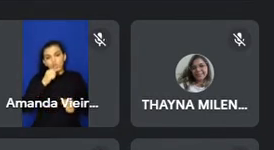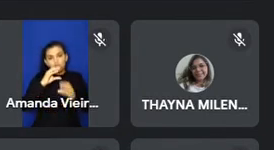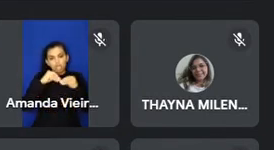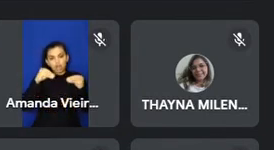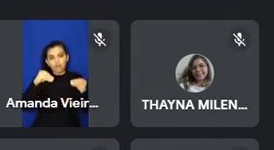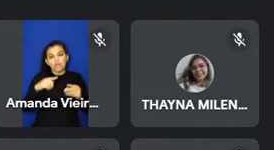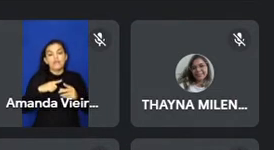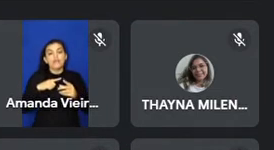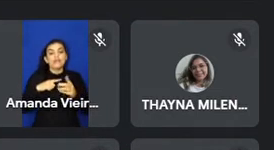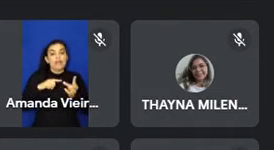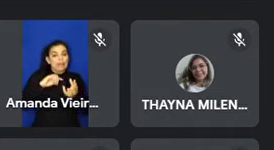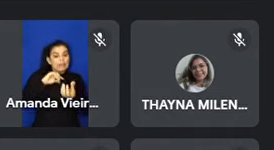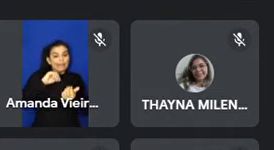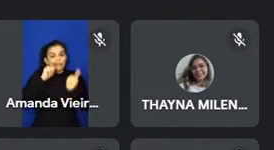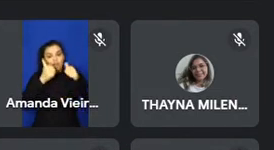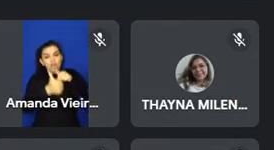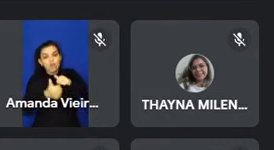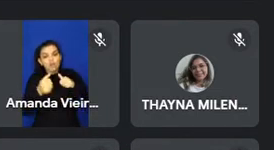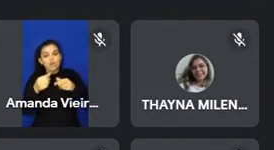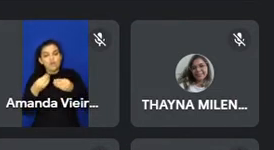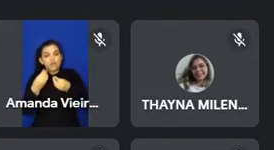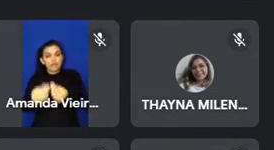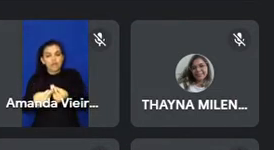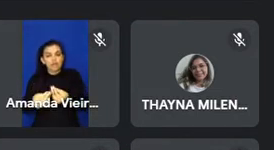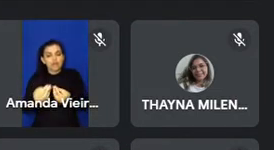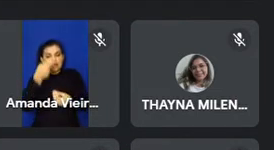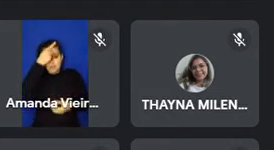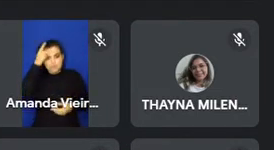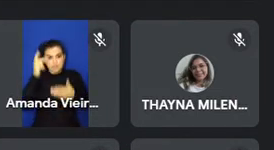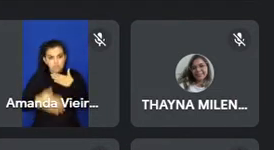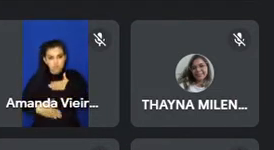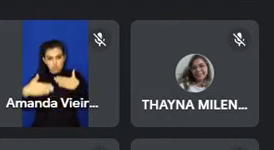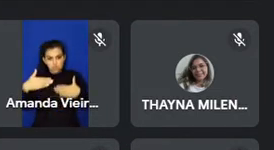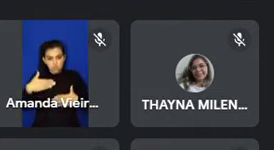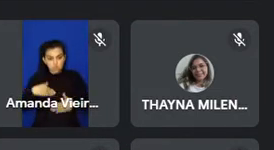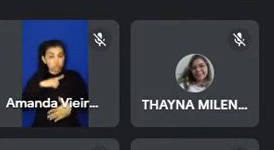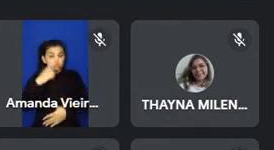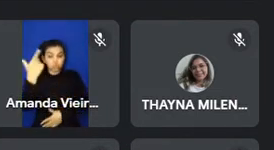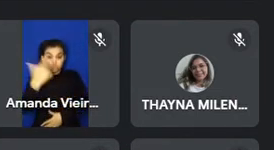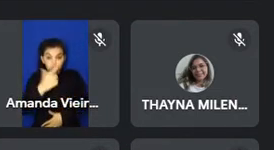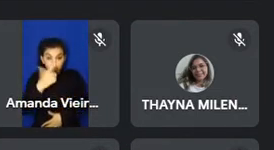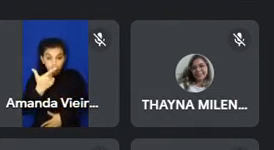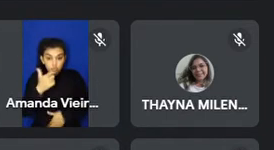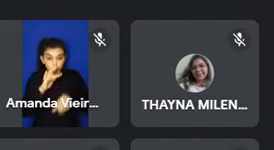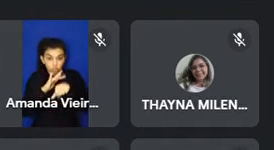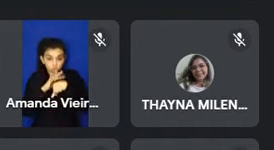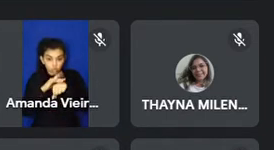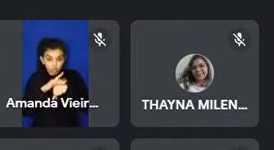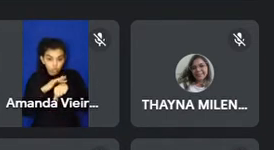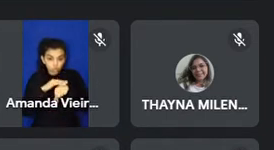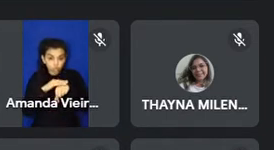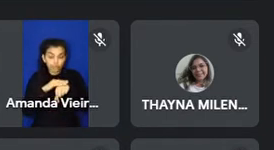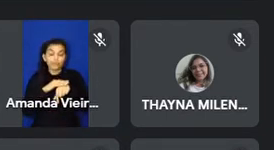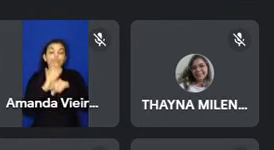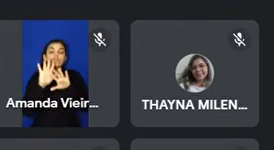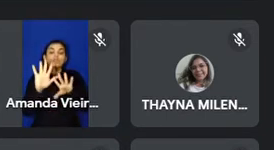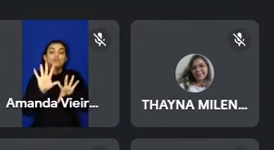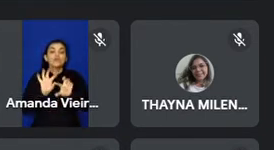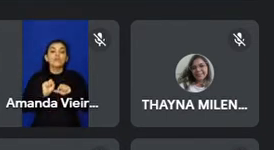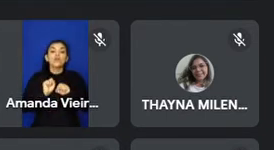esse indivíduo que não está infectado, certo? O que é que eu faço quando eu aplico esse soro nesse